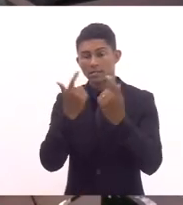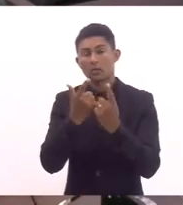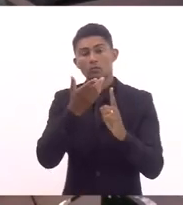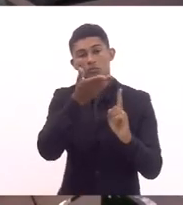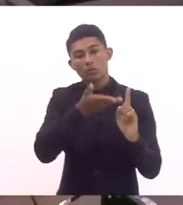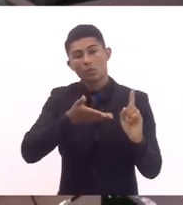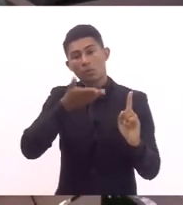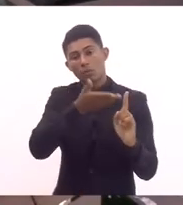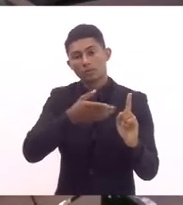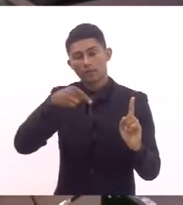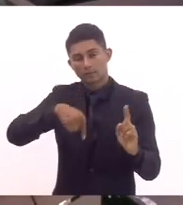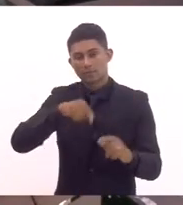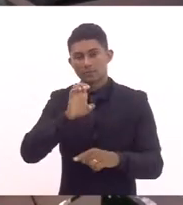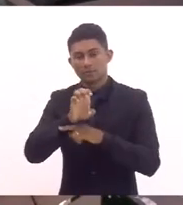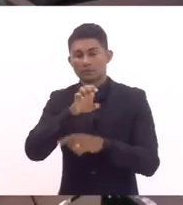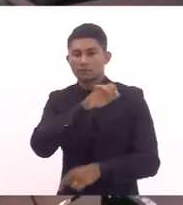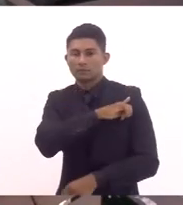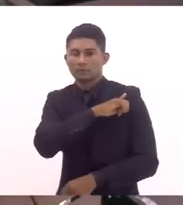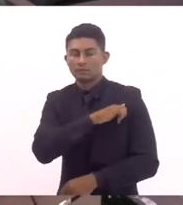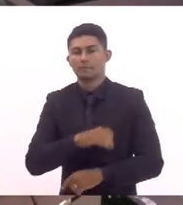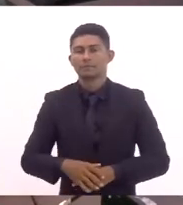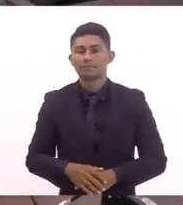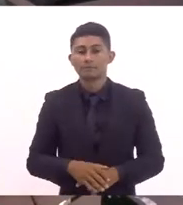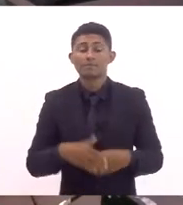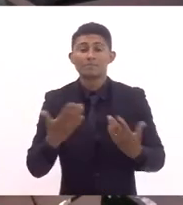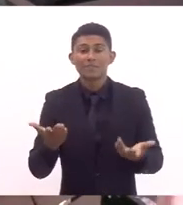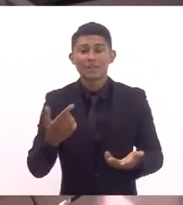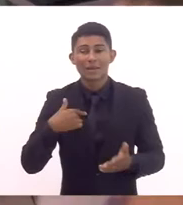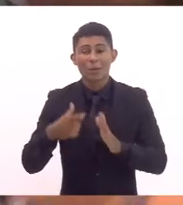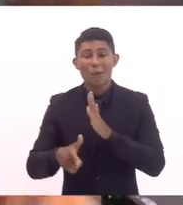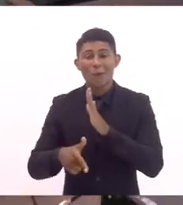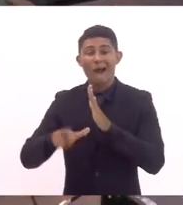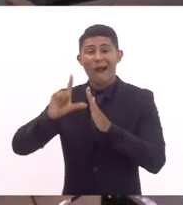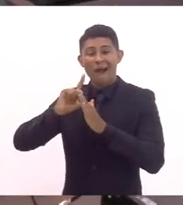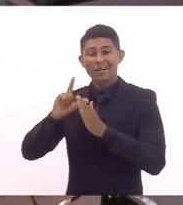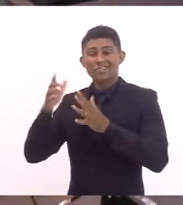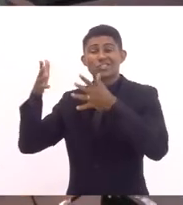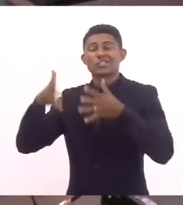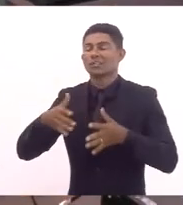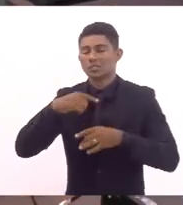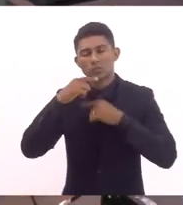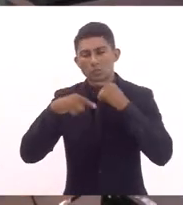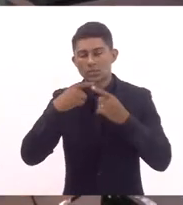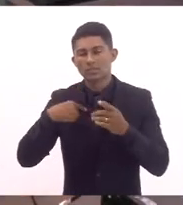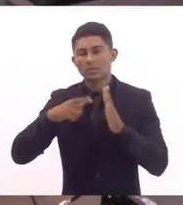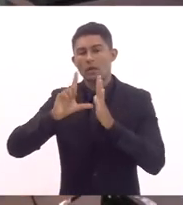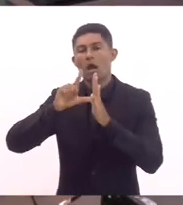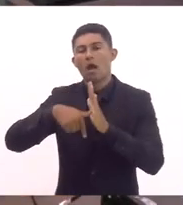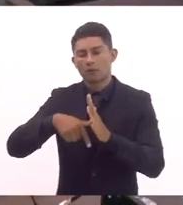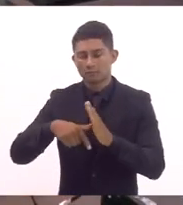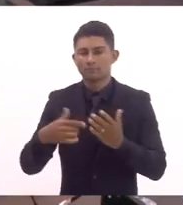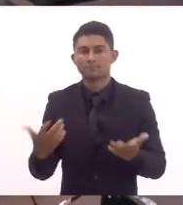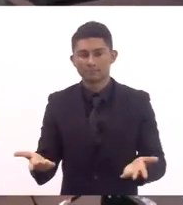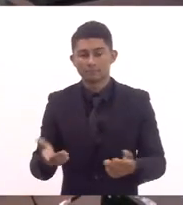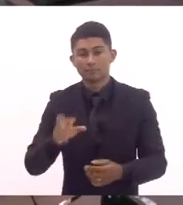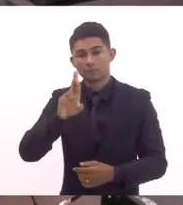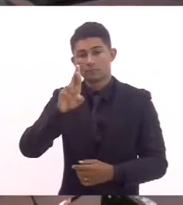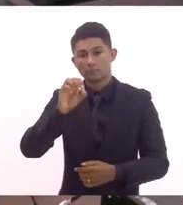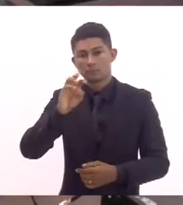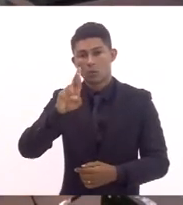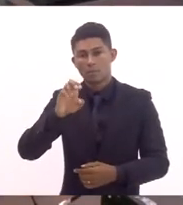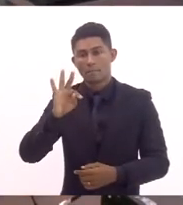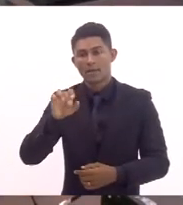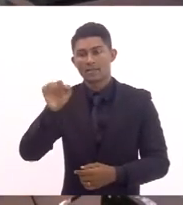do Estado do Rio de Janeiro por questões particulares não pude estar aqui no início da audiência e Roberta Calábria representou